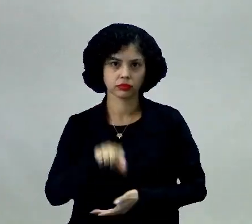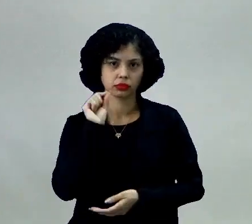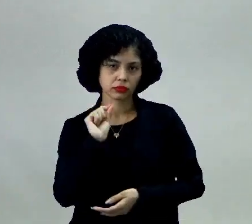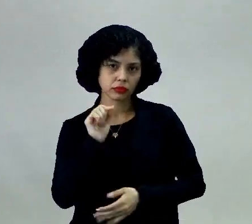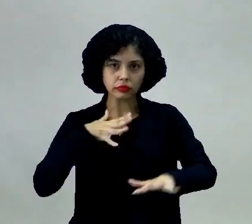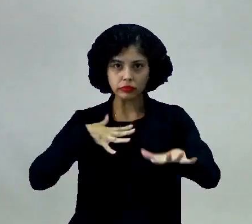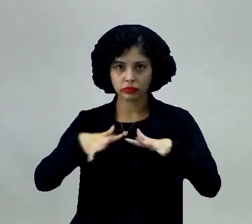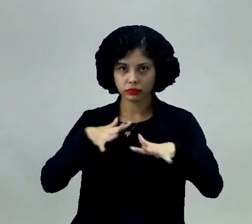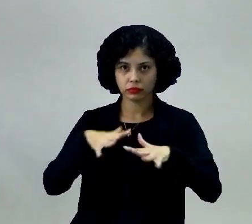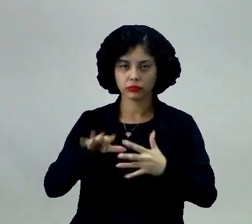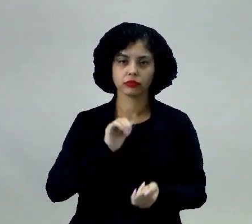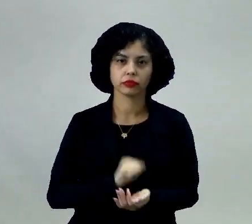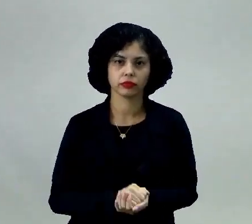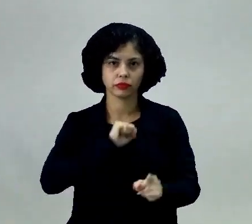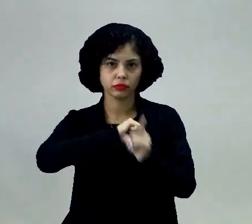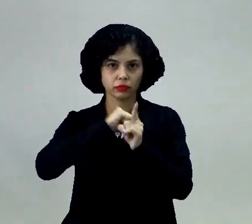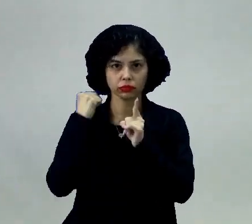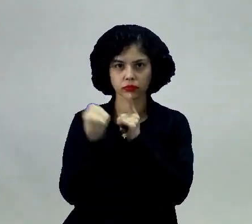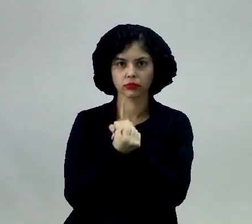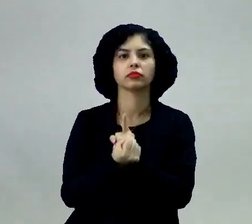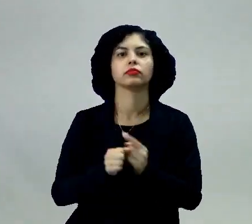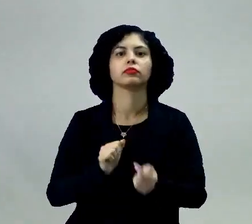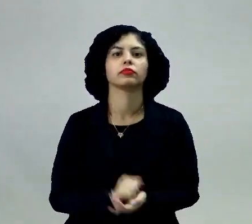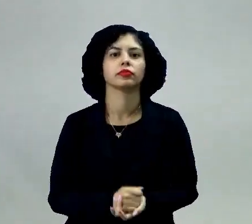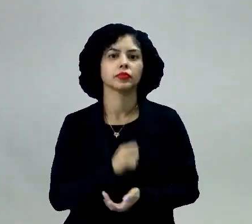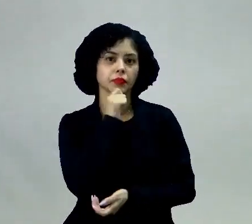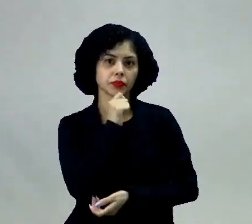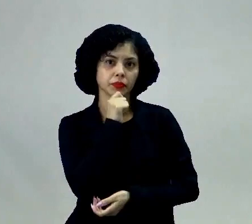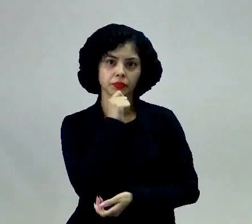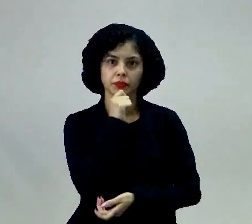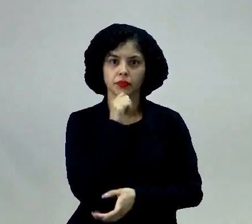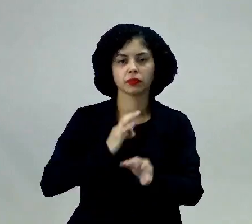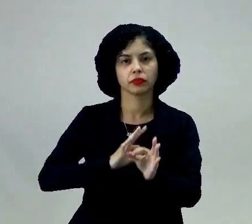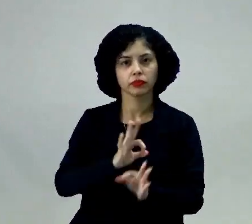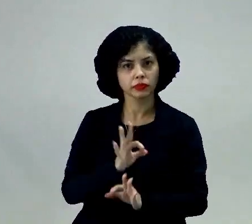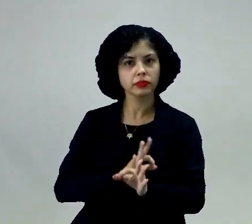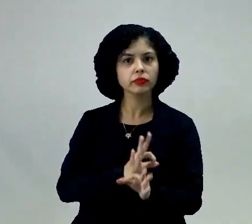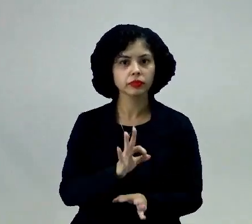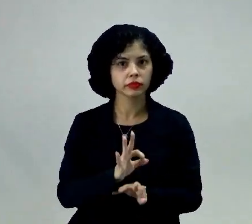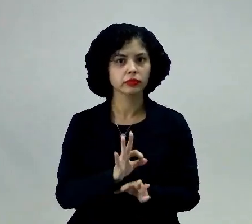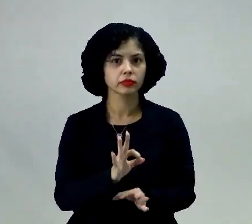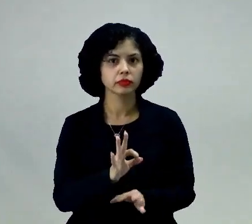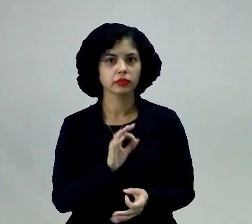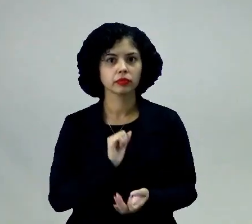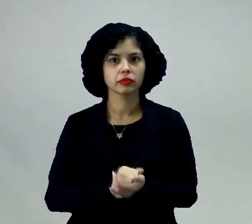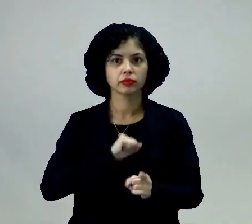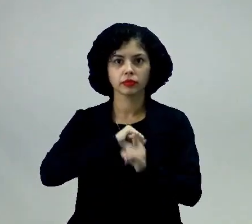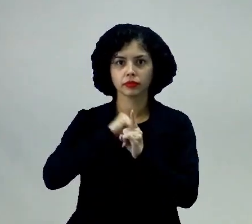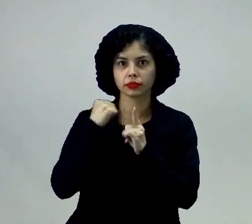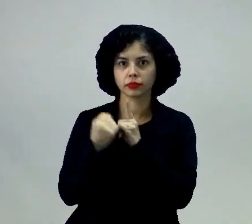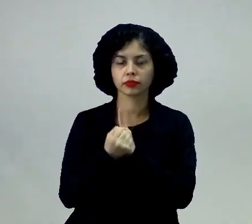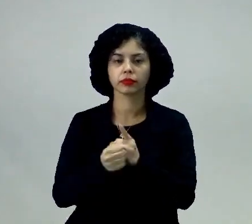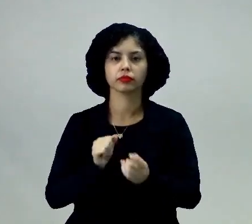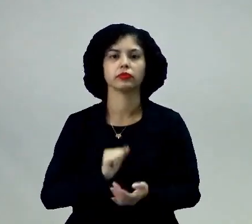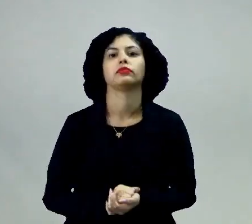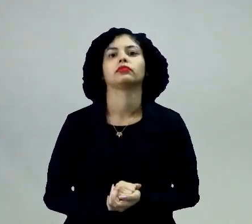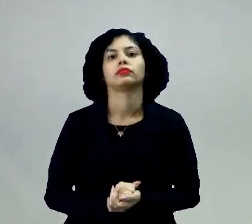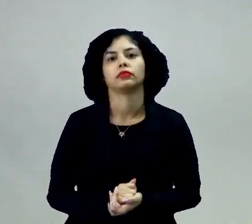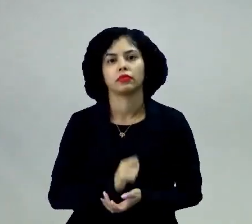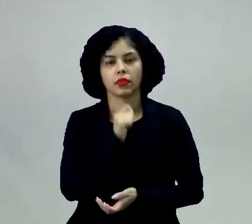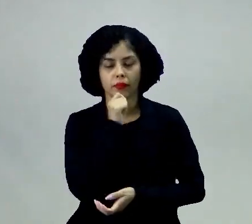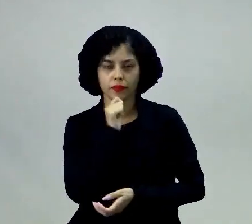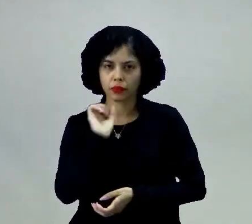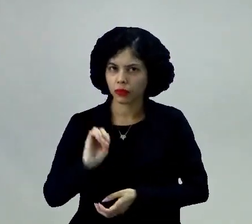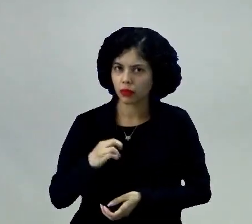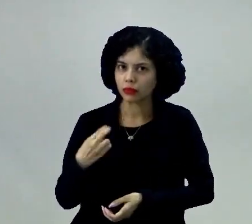os movimentos sociais, eles correspondem a organizações da sociedade civil, ou